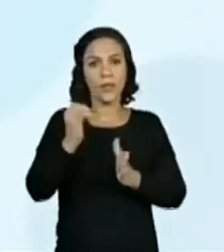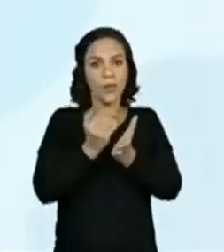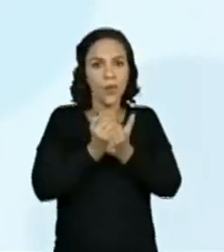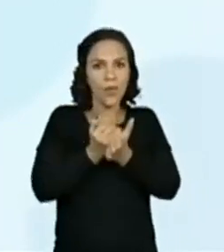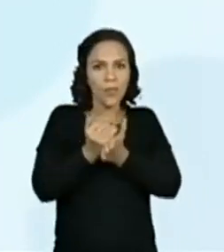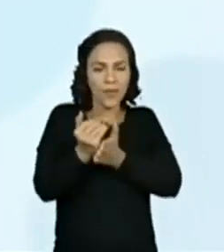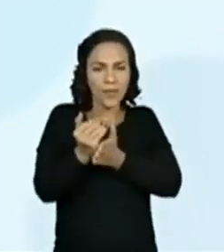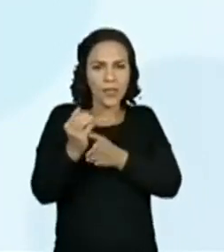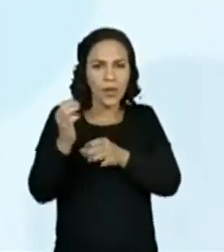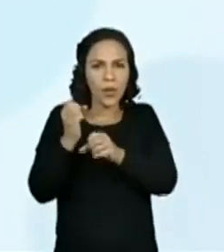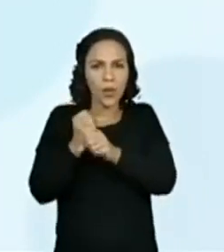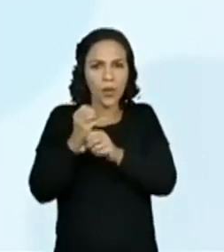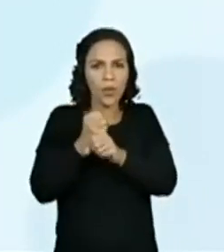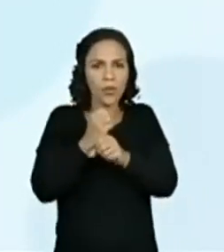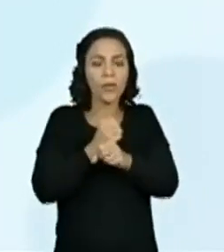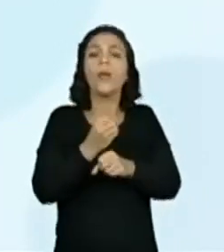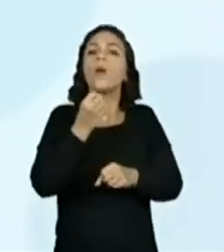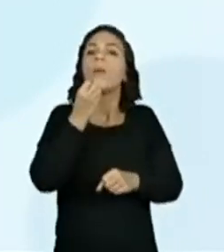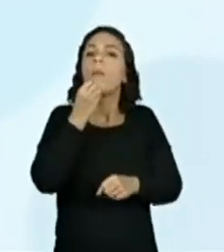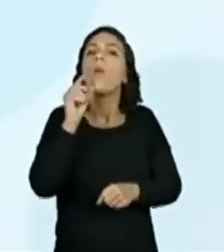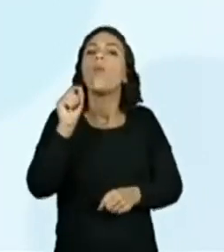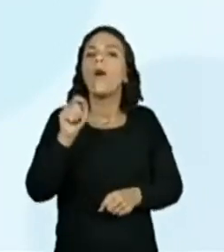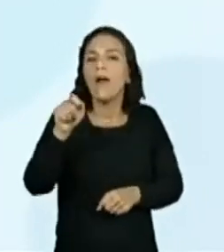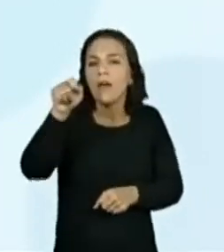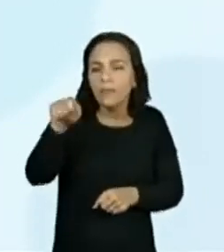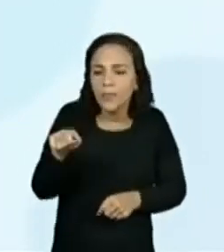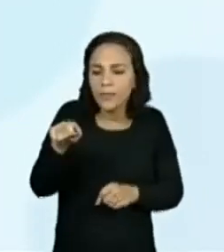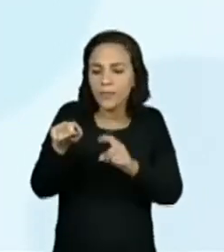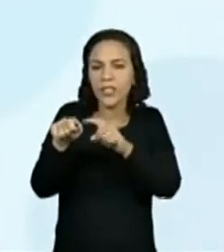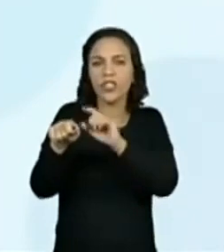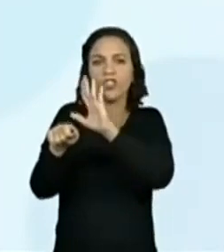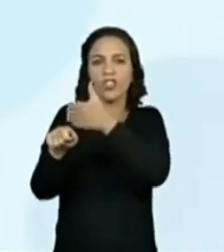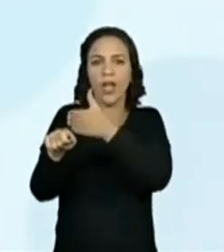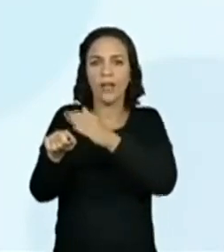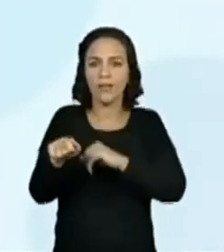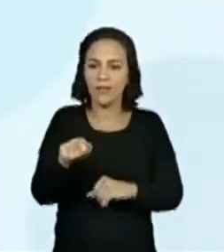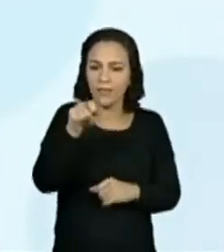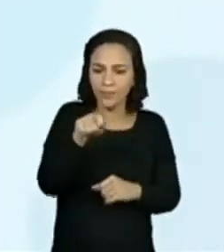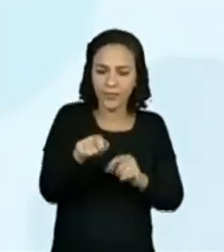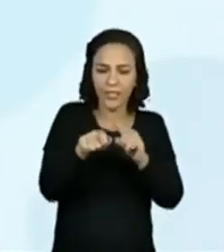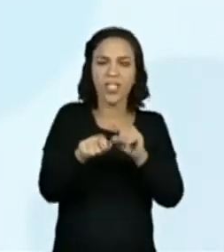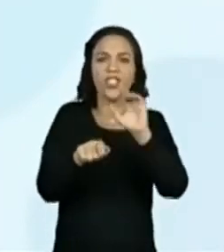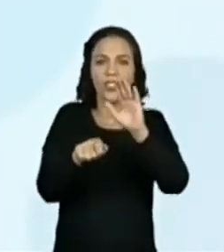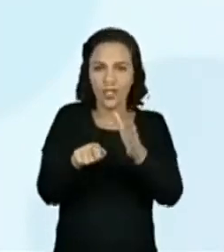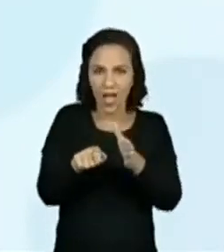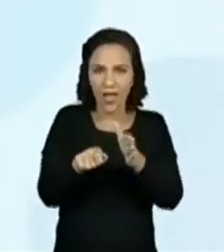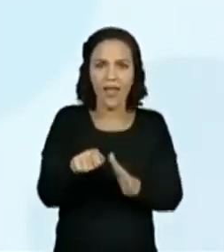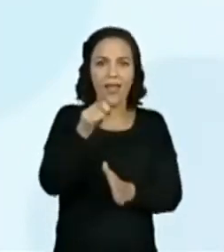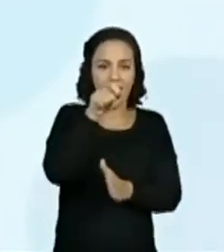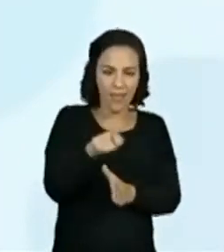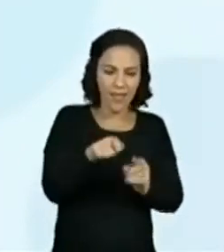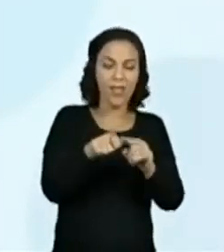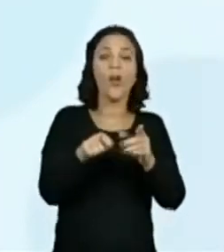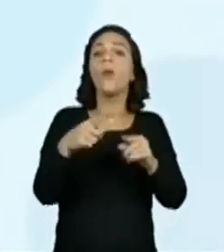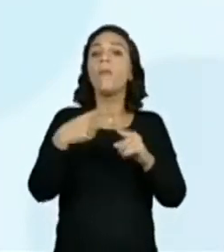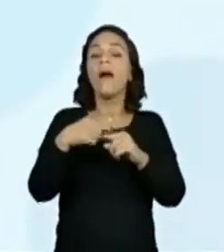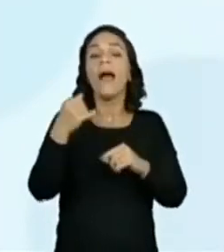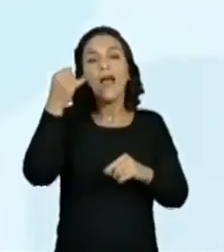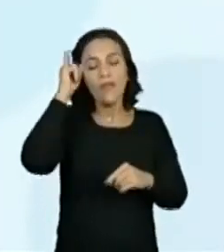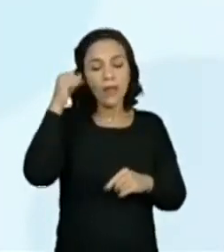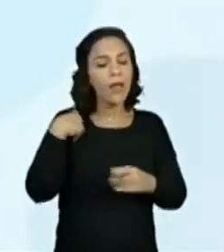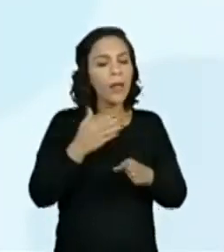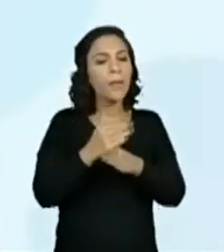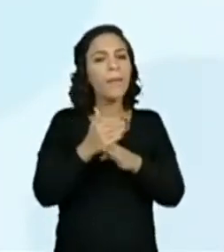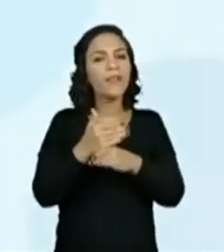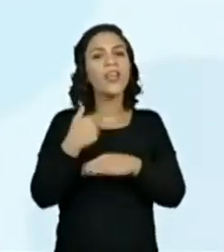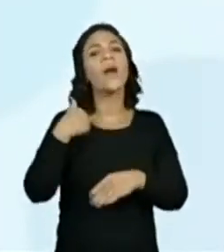a contar, é importante fazer uma marcação, não é, professora Joyce? Às vezes, nos perdemos na contagem. Então,